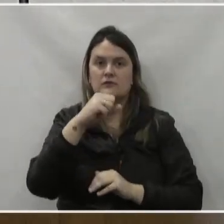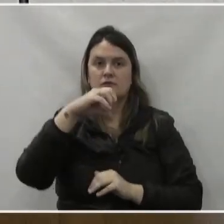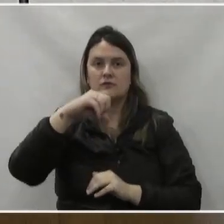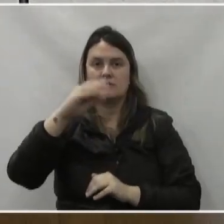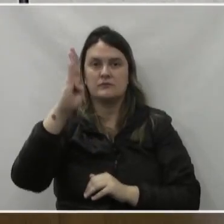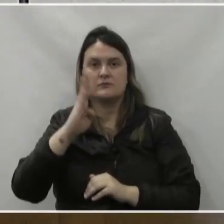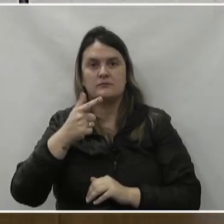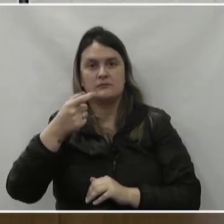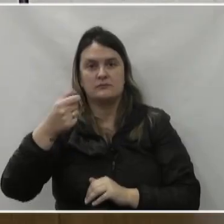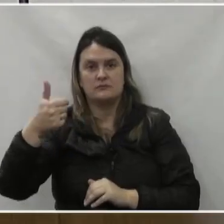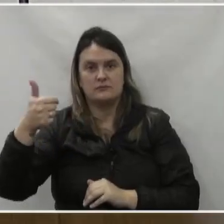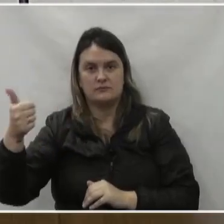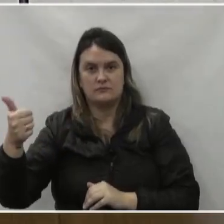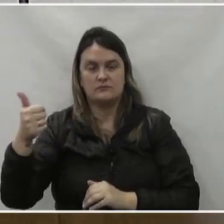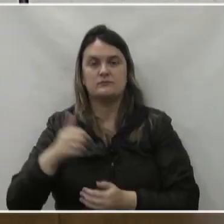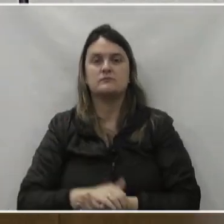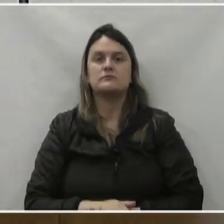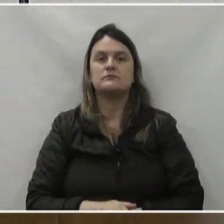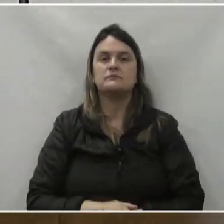de 2021.